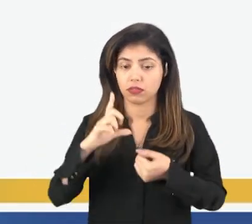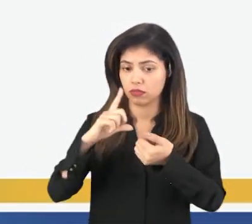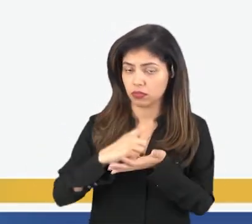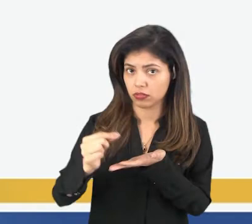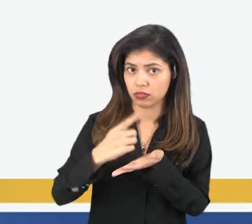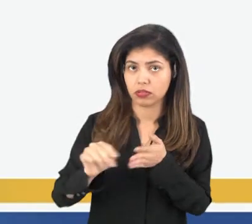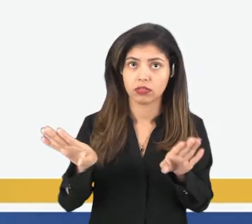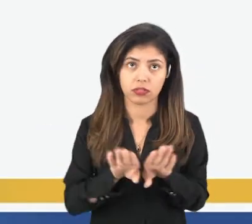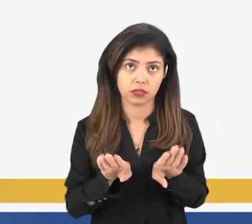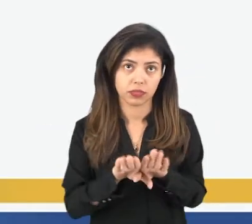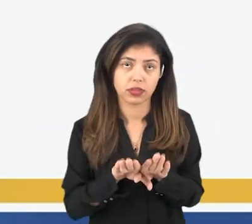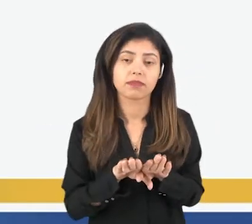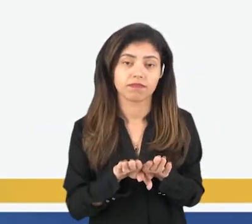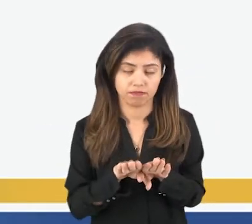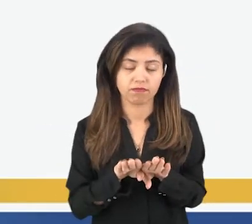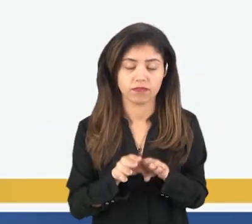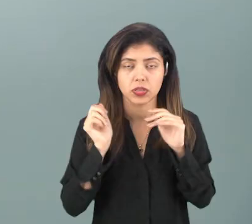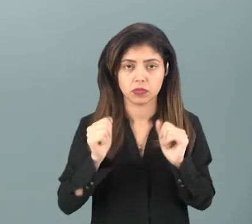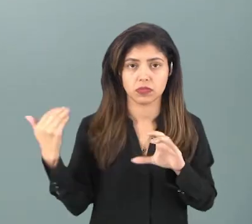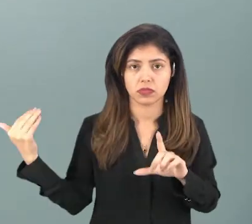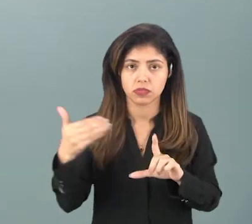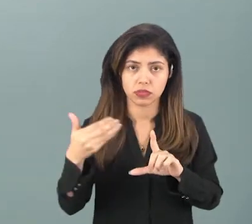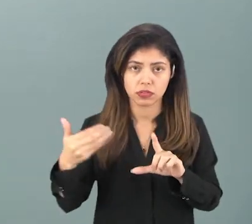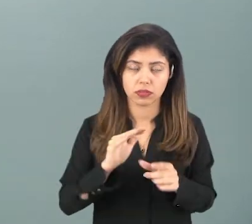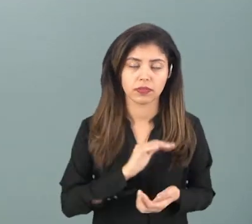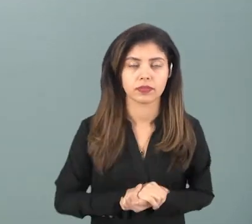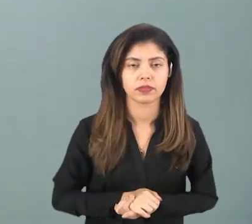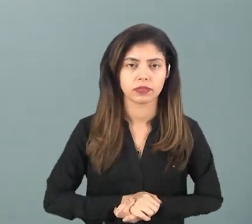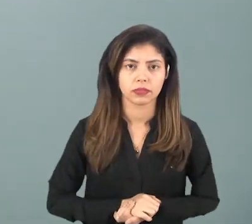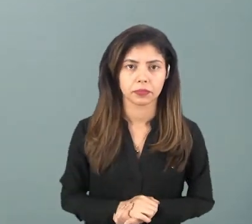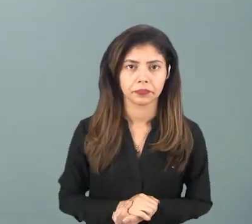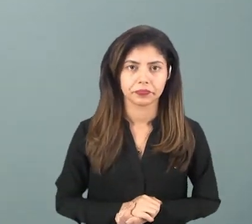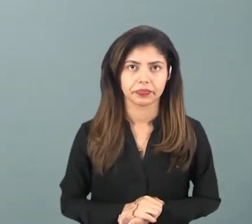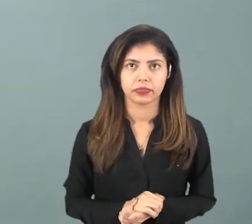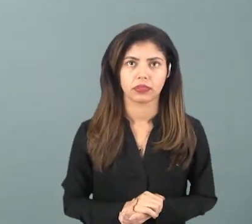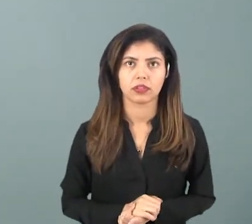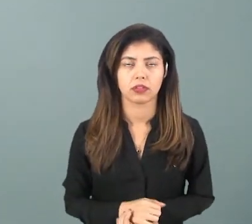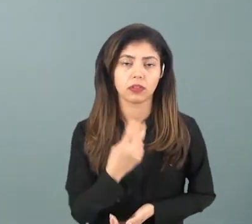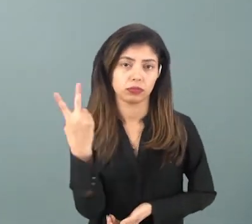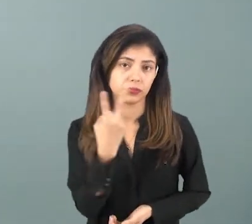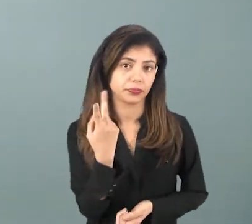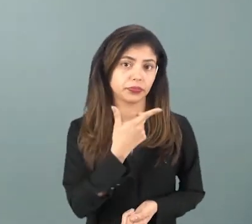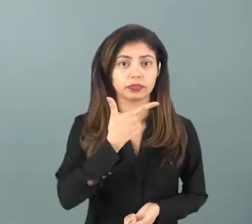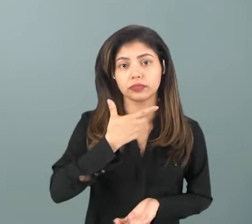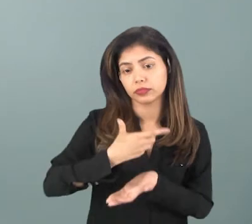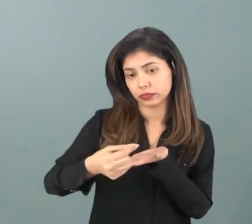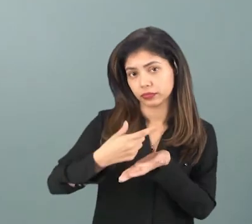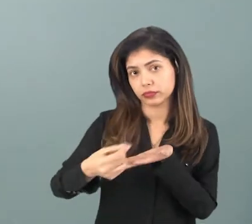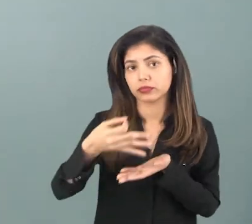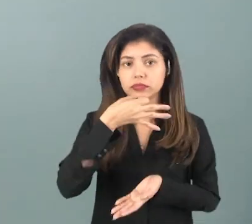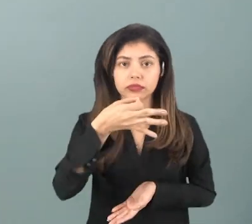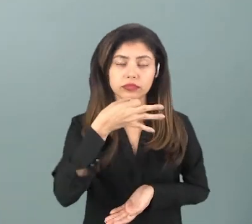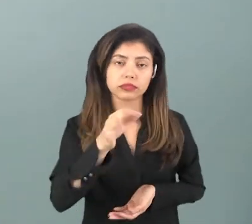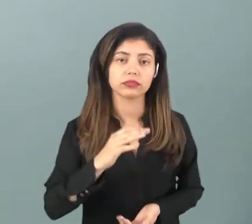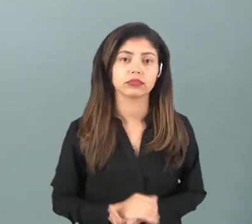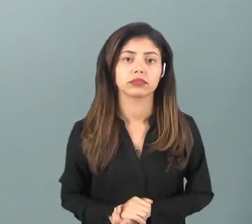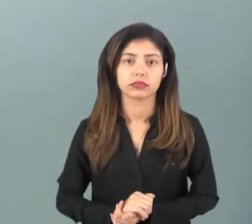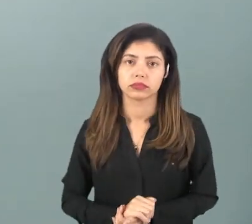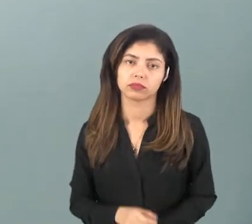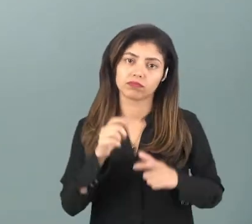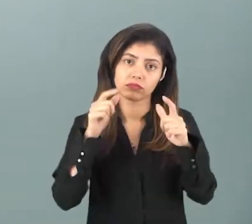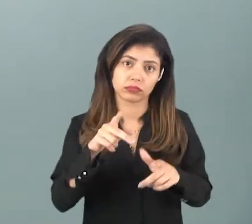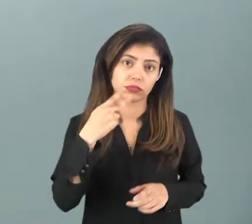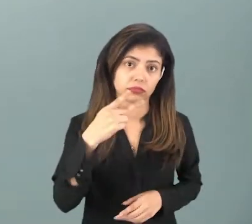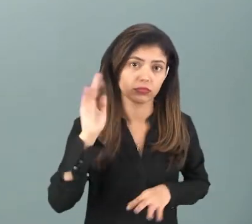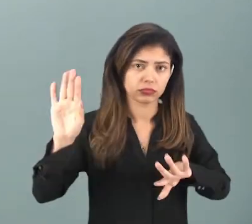dela aí, tem a página onde a gente pode ter acesso a esse artigo de opinião. Então, a gente pôde ver 2 artigos de opinião da Mariana, onde